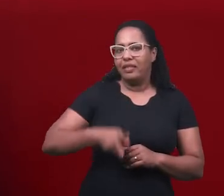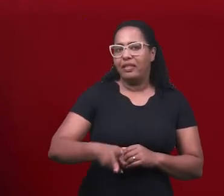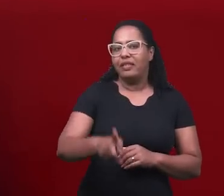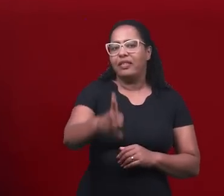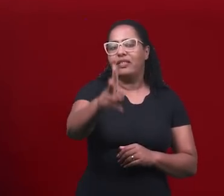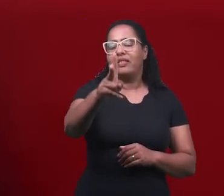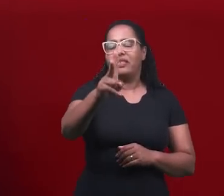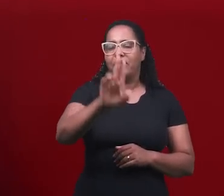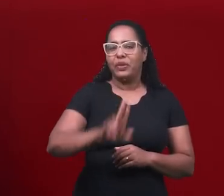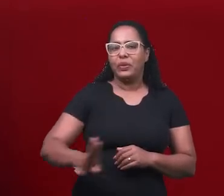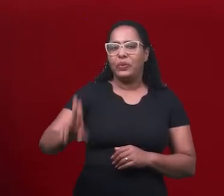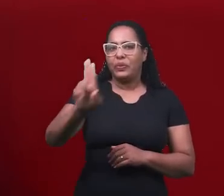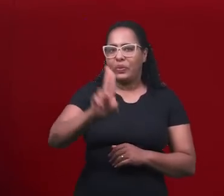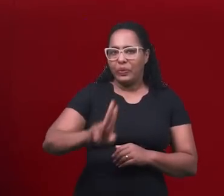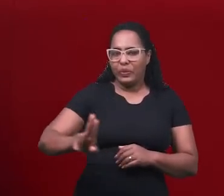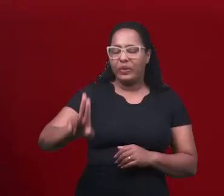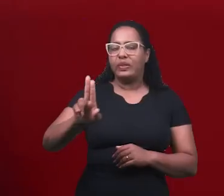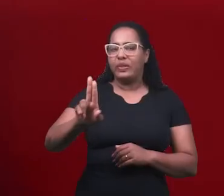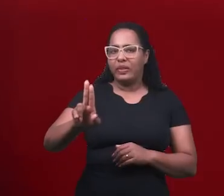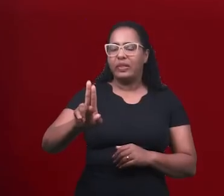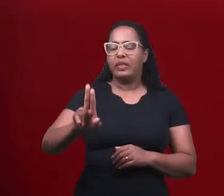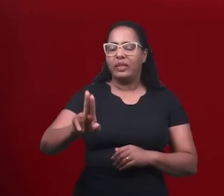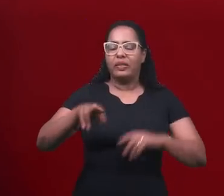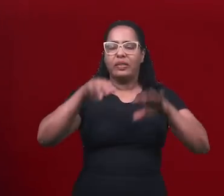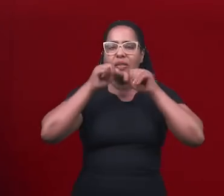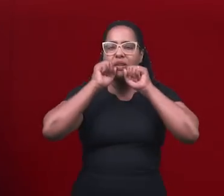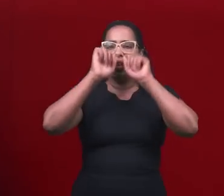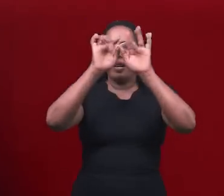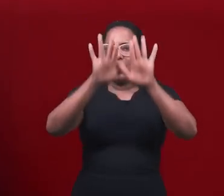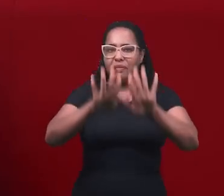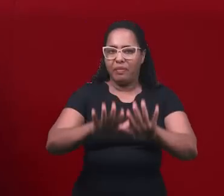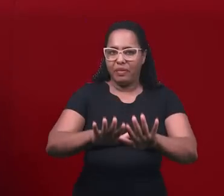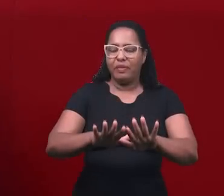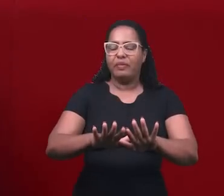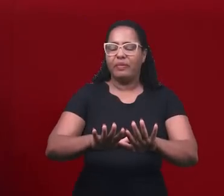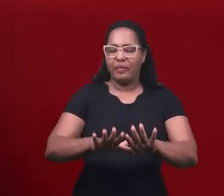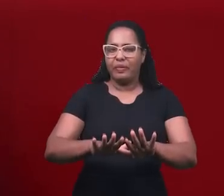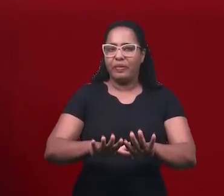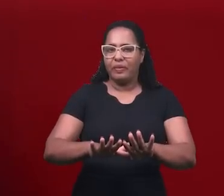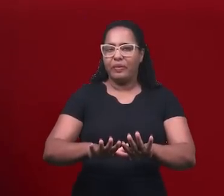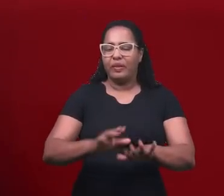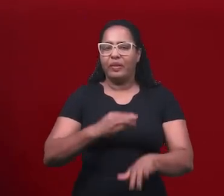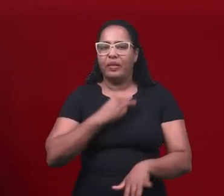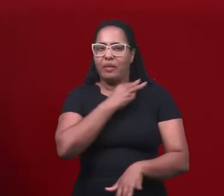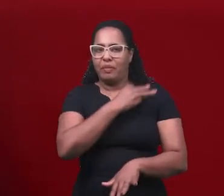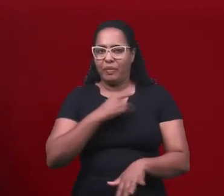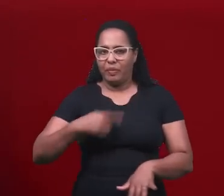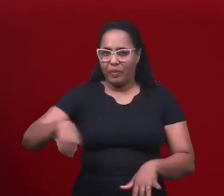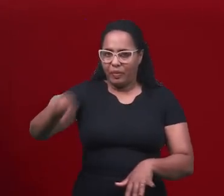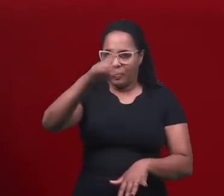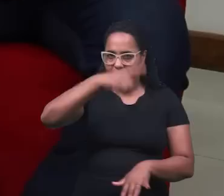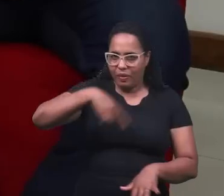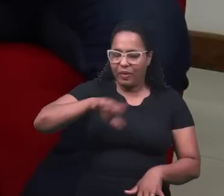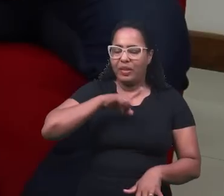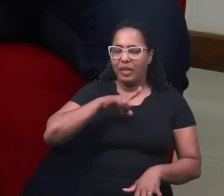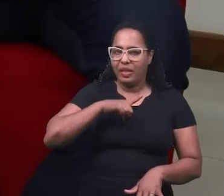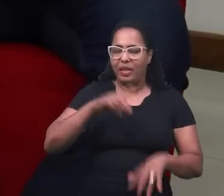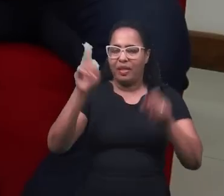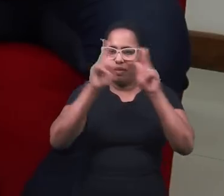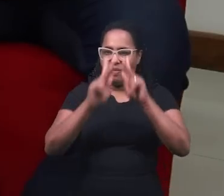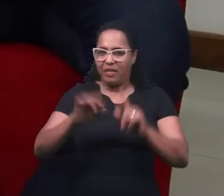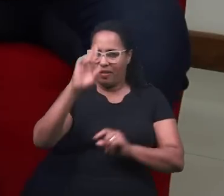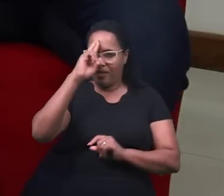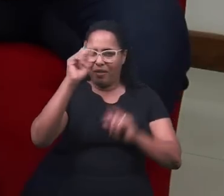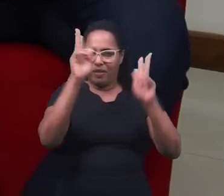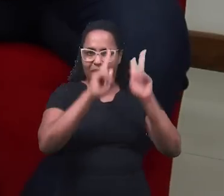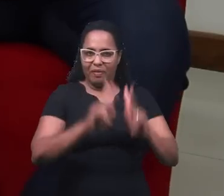o Senhor continue tanto usando-os como abençoando-os nessa missão que vocês têm.